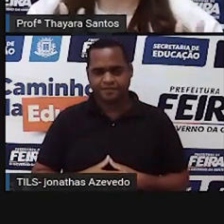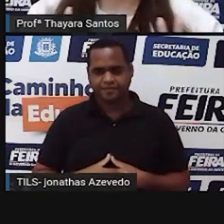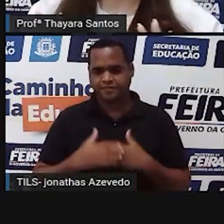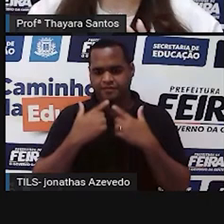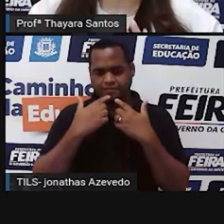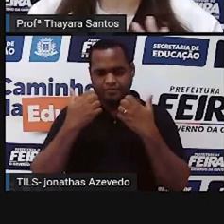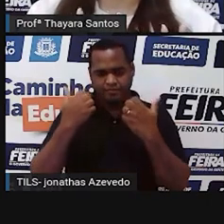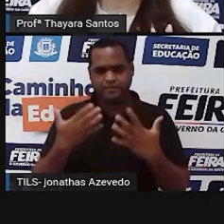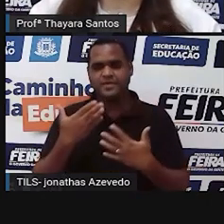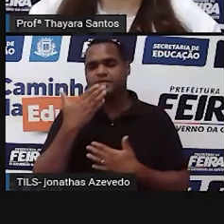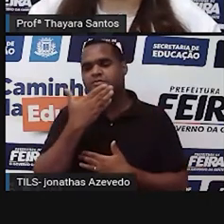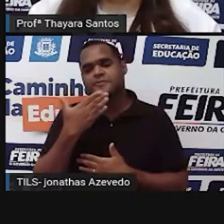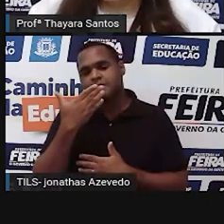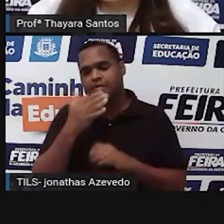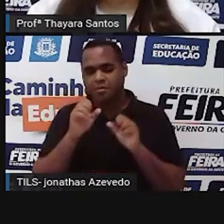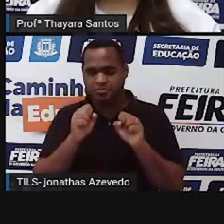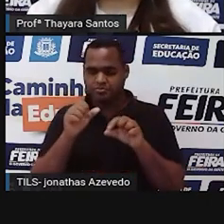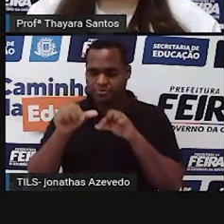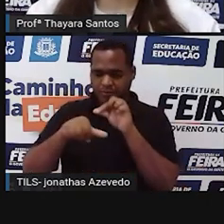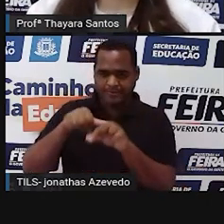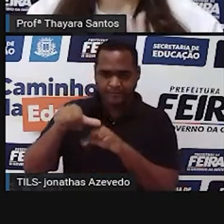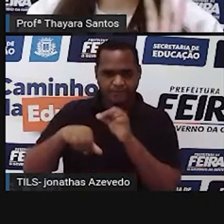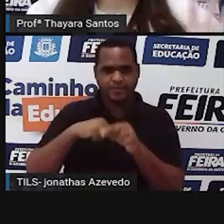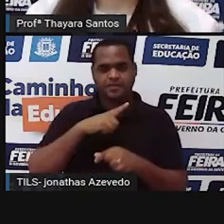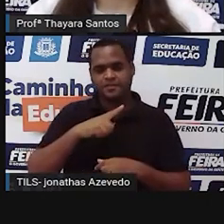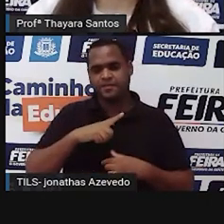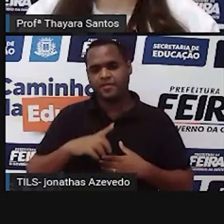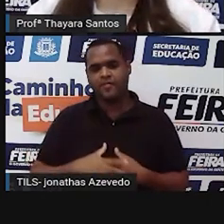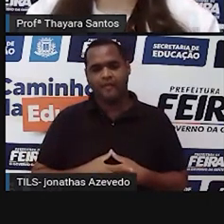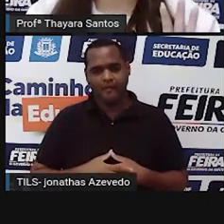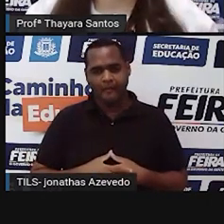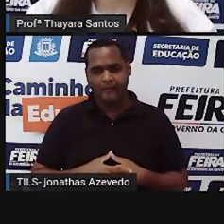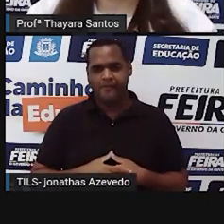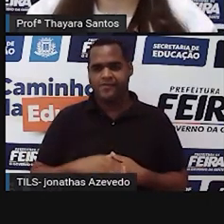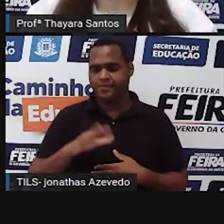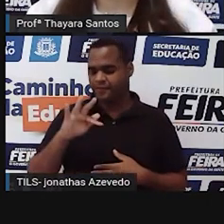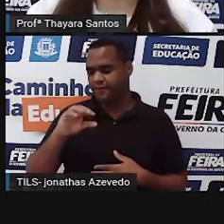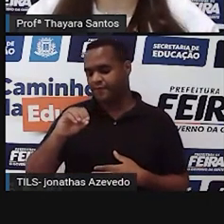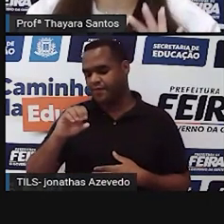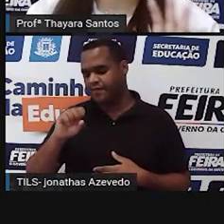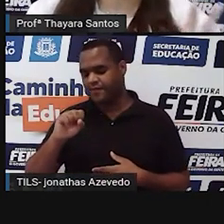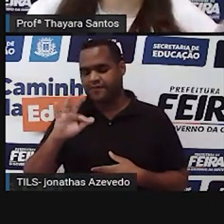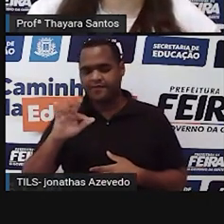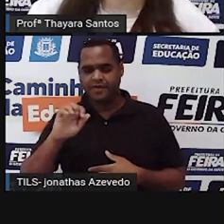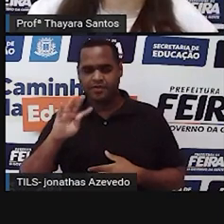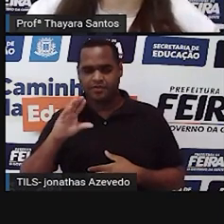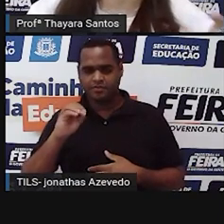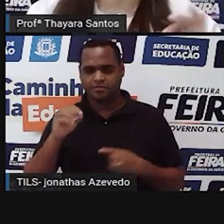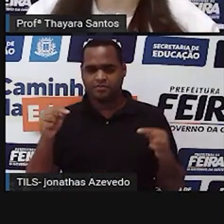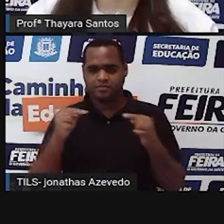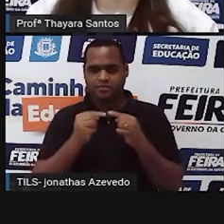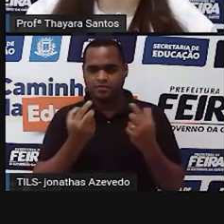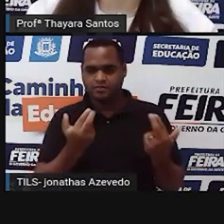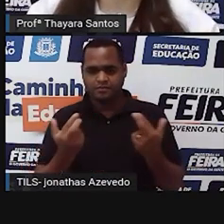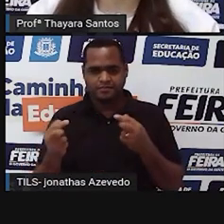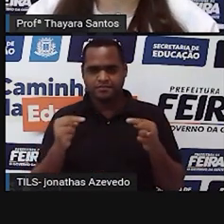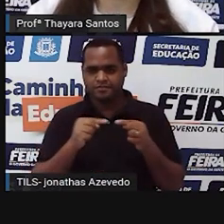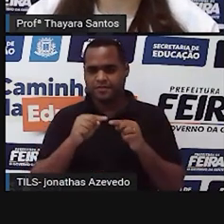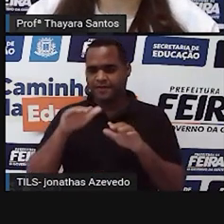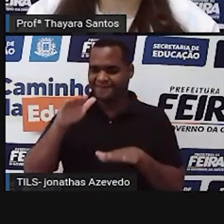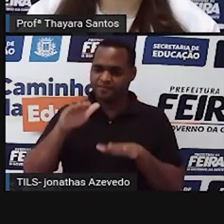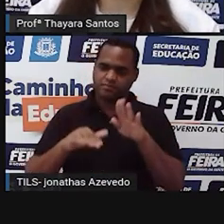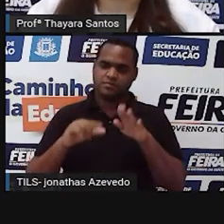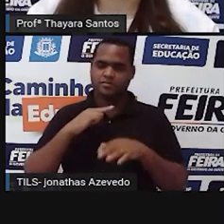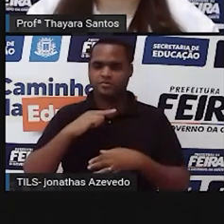daí é o açúcar que forma eles. O resto, né, o fosfato, é igual para os dois. As bases nitrogenadas, a gente vai ver que tem uma variação